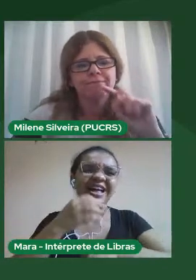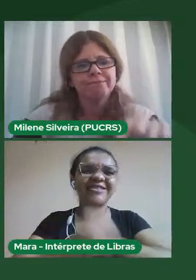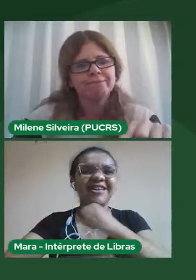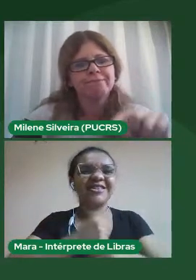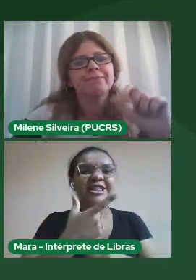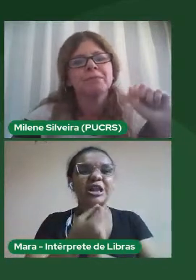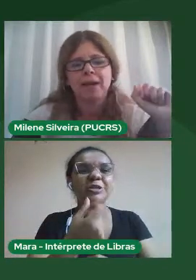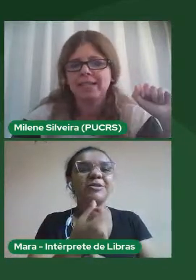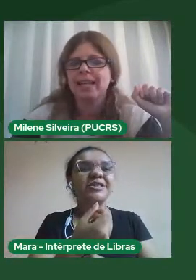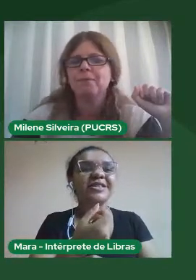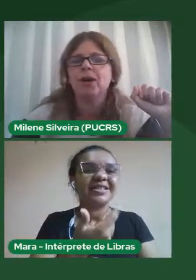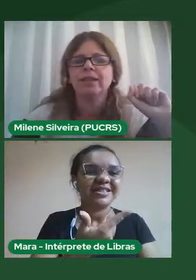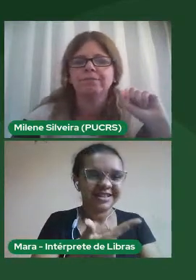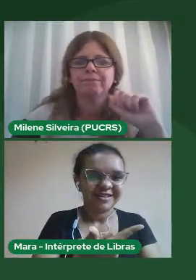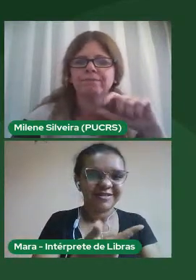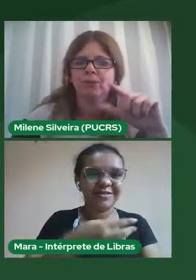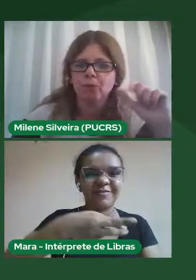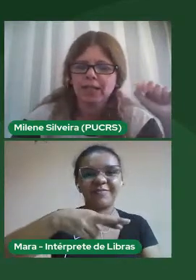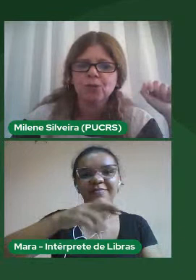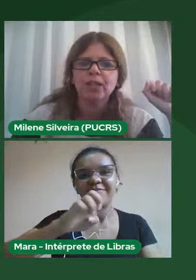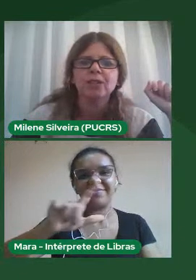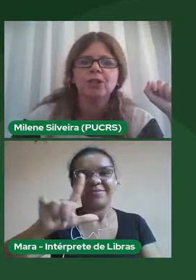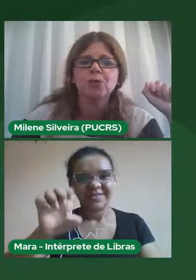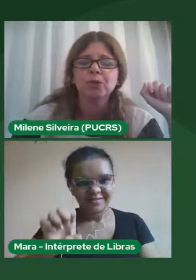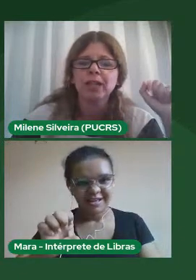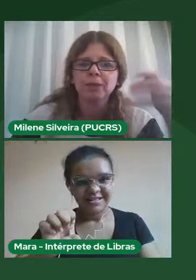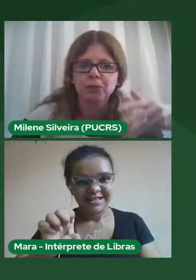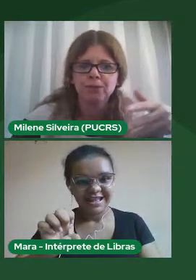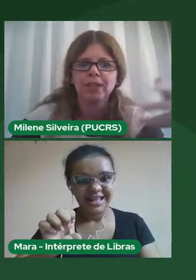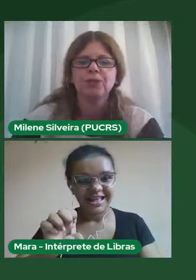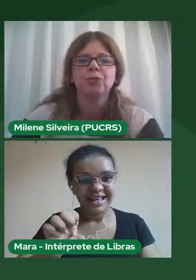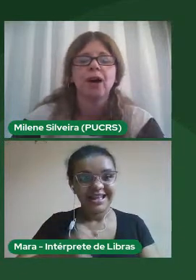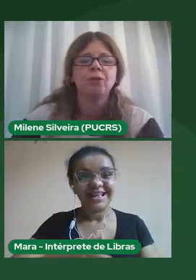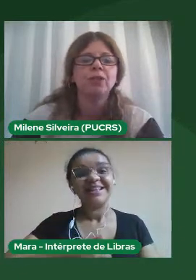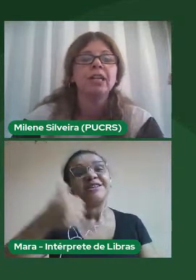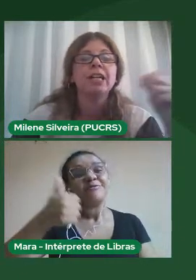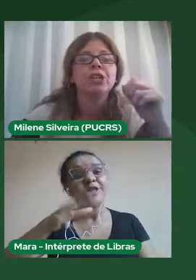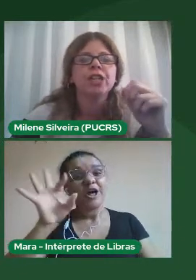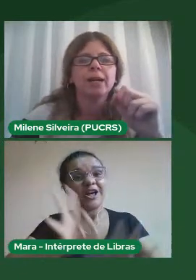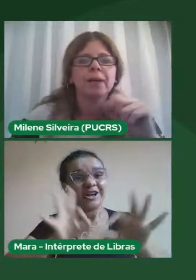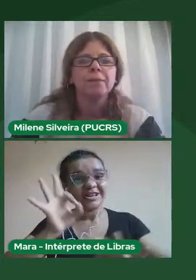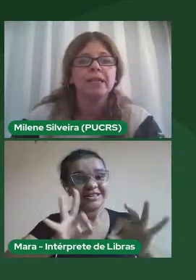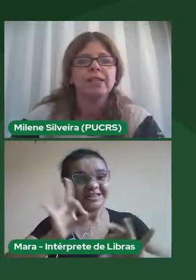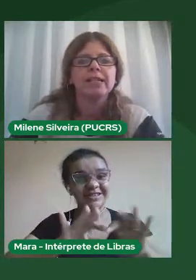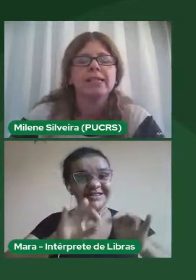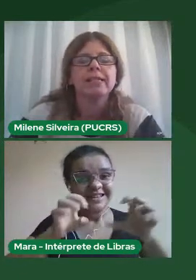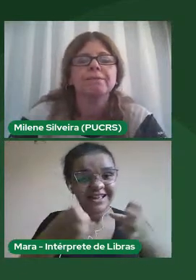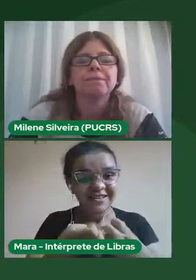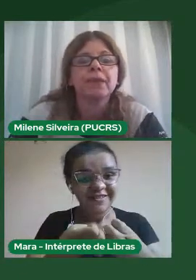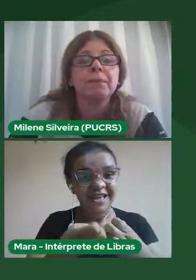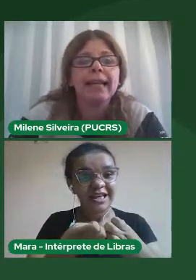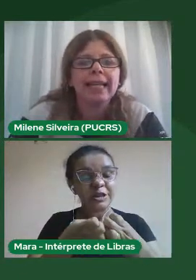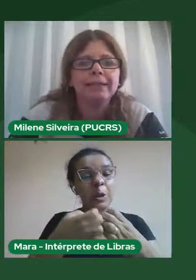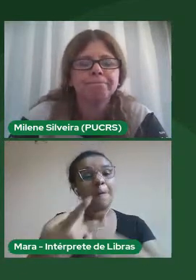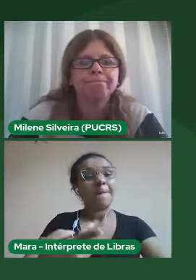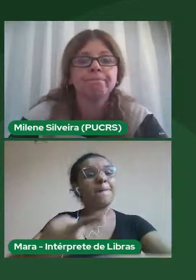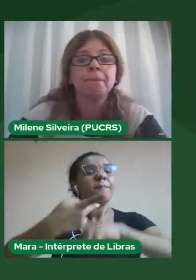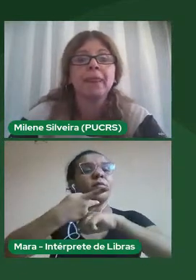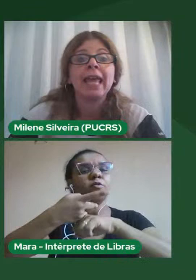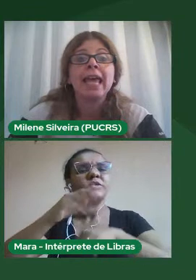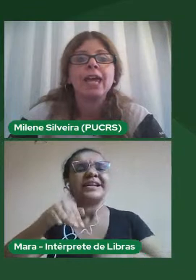2012, Marcele Mota, uma das coordenadoras de programa do evento atual, chega para mim e diz assim: